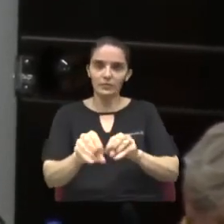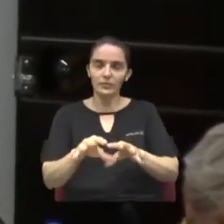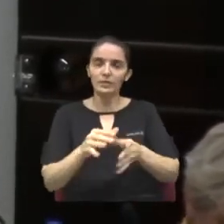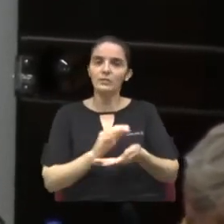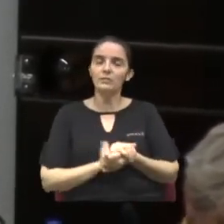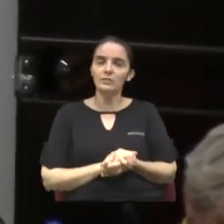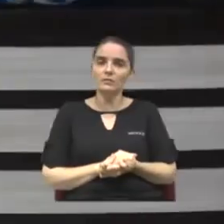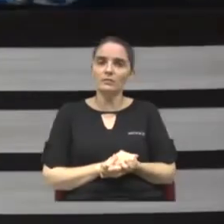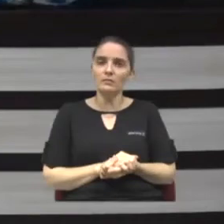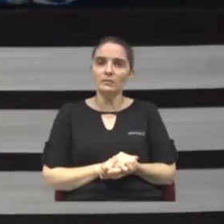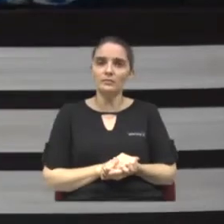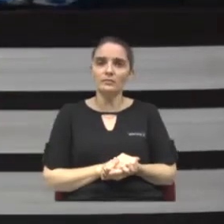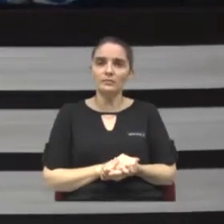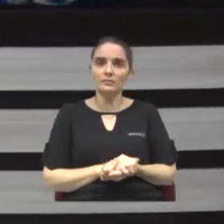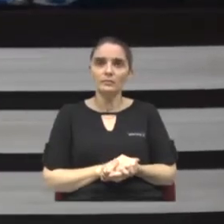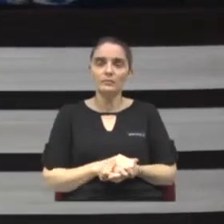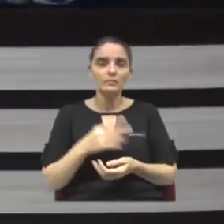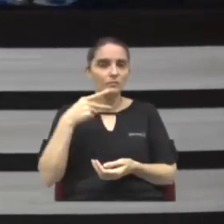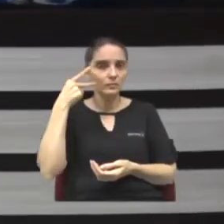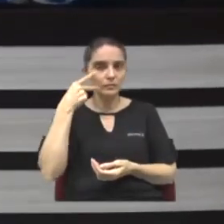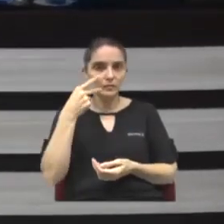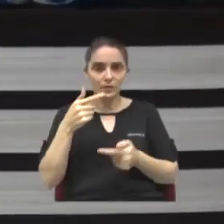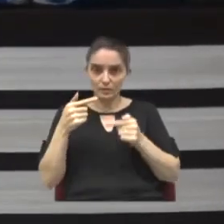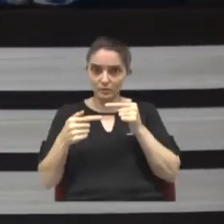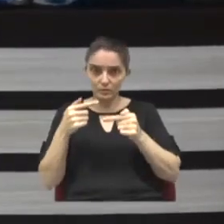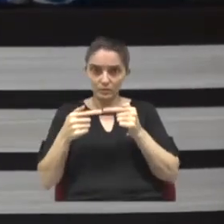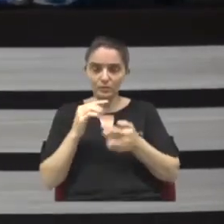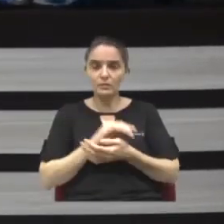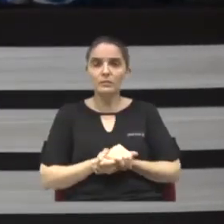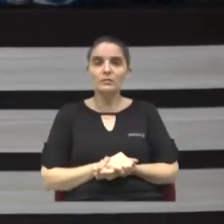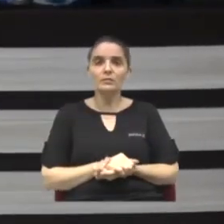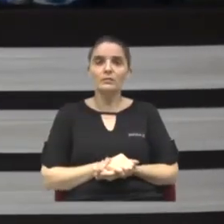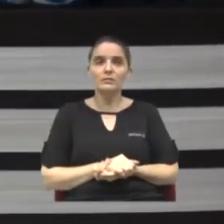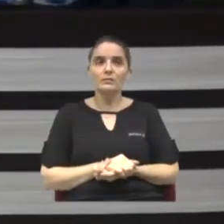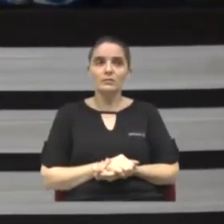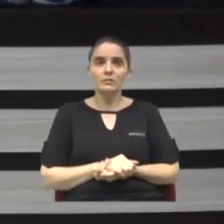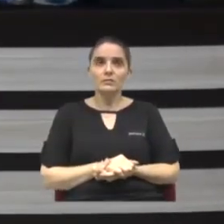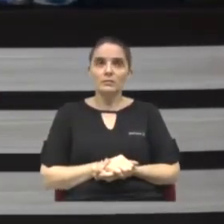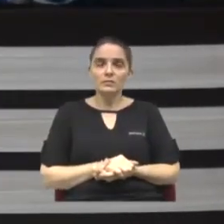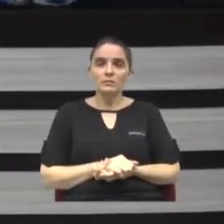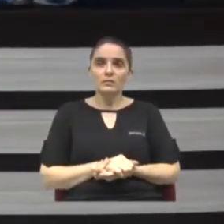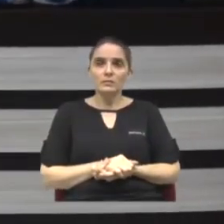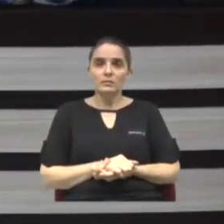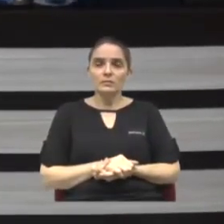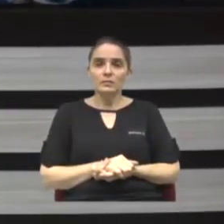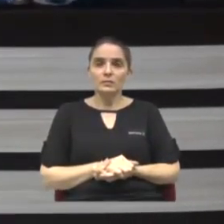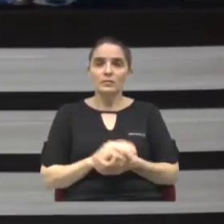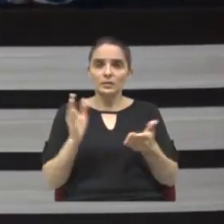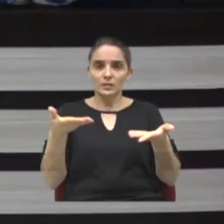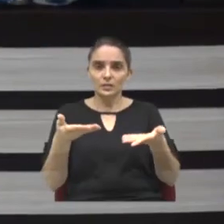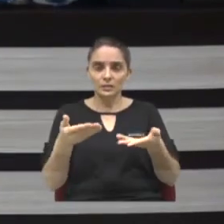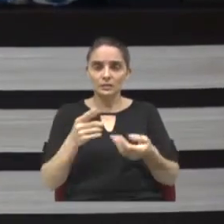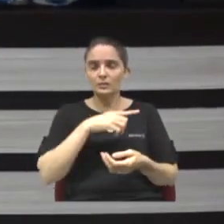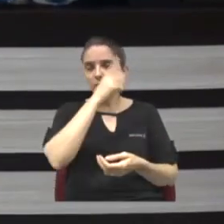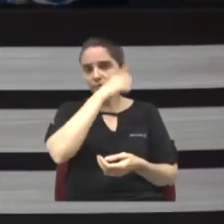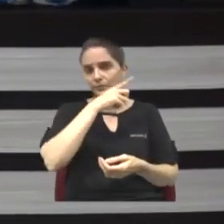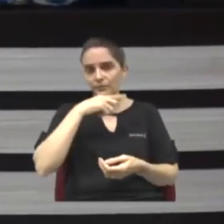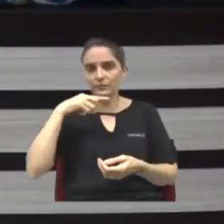Obrigado, presidente. Mais algum vereador deseja discutir o requerimento? Eu desejo, senhor presidente. Com a palavra, a nobre vereadora doutora